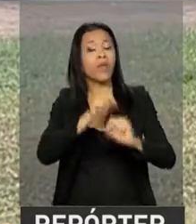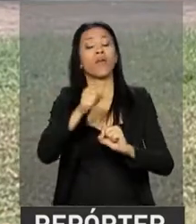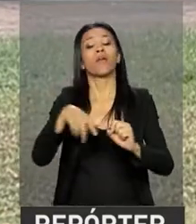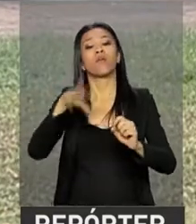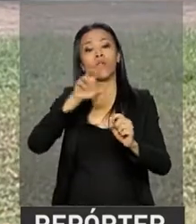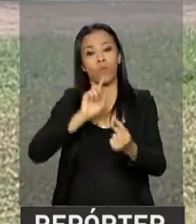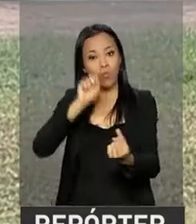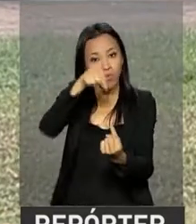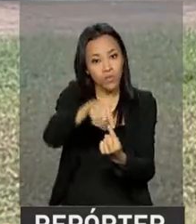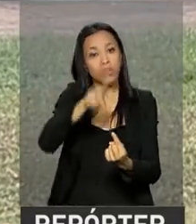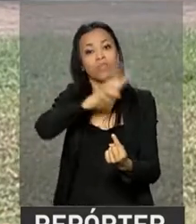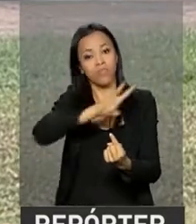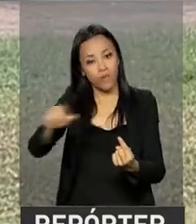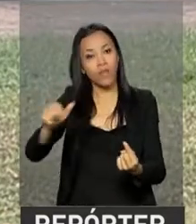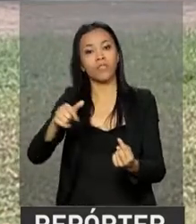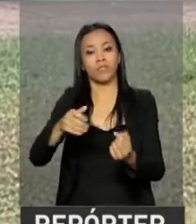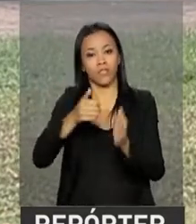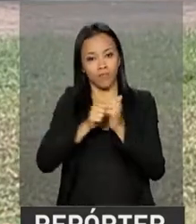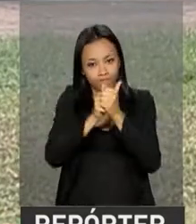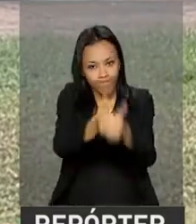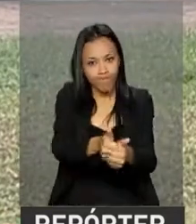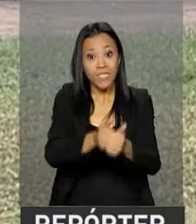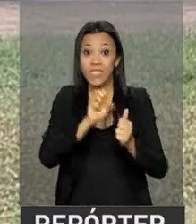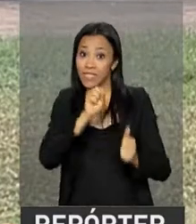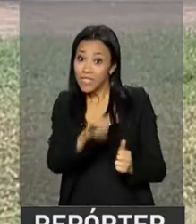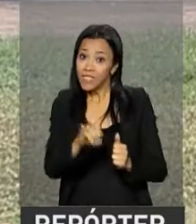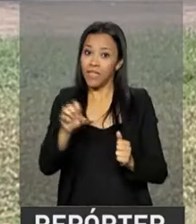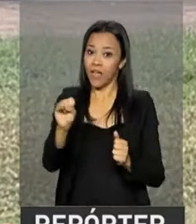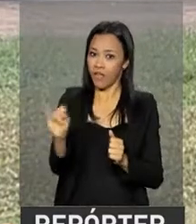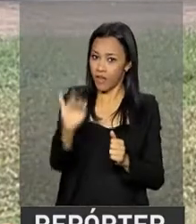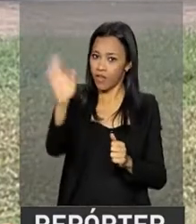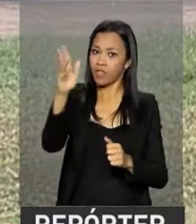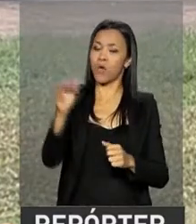que a meta de inflação será cumprida se a inflação ficar